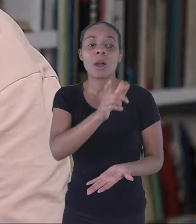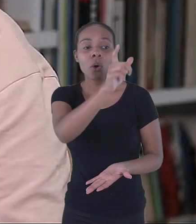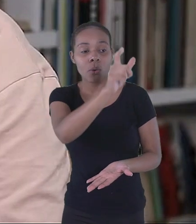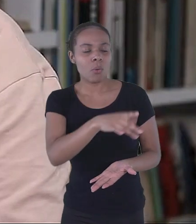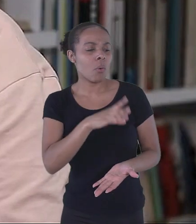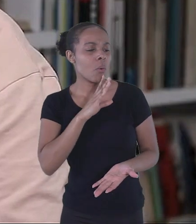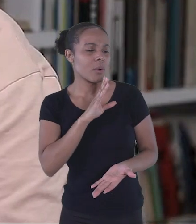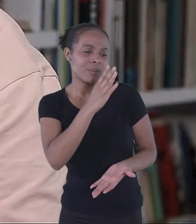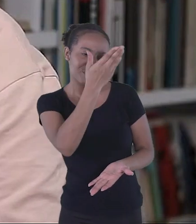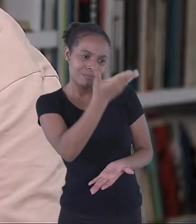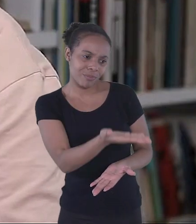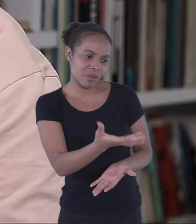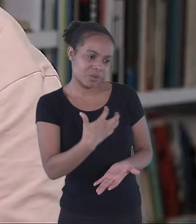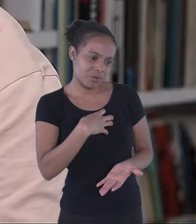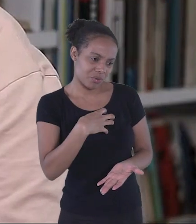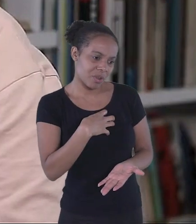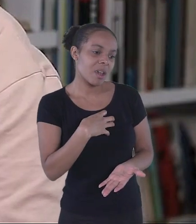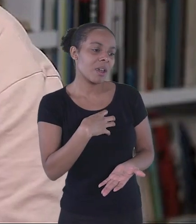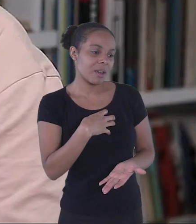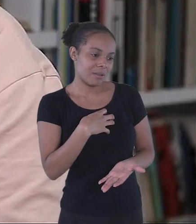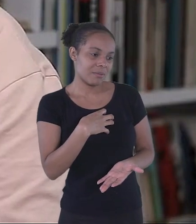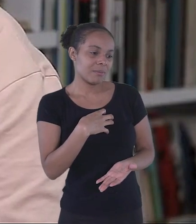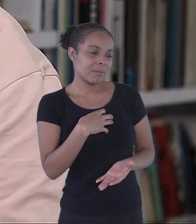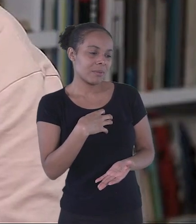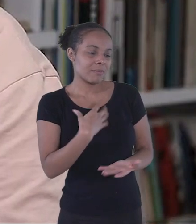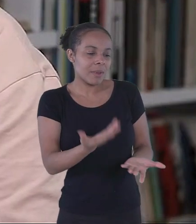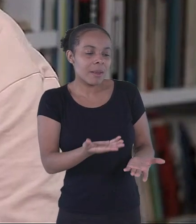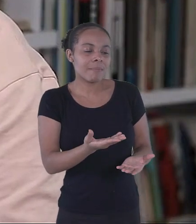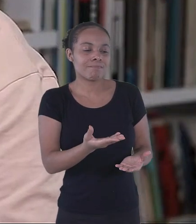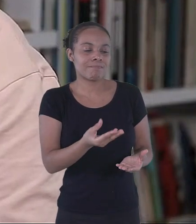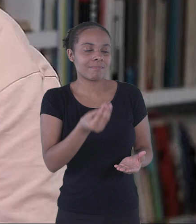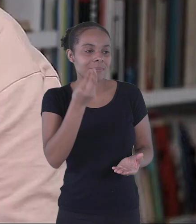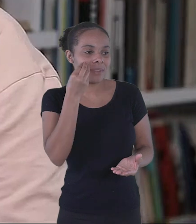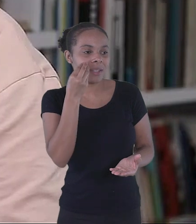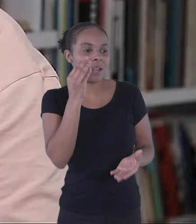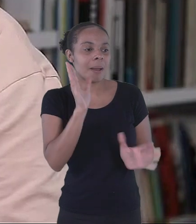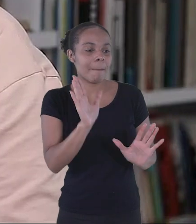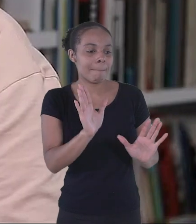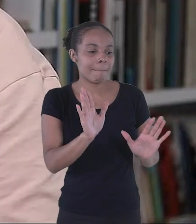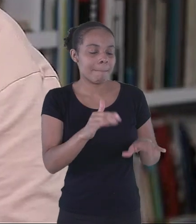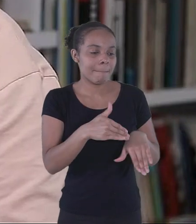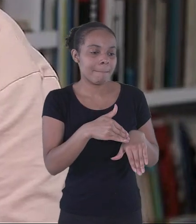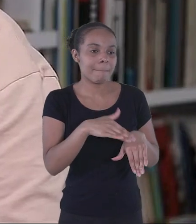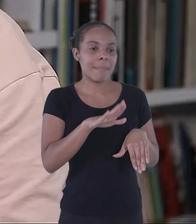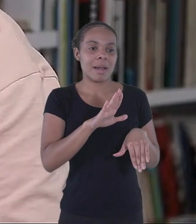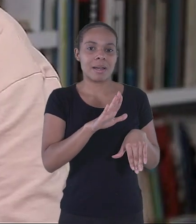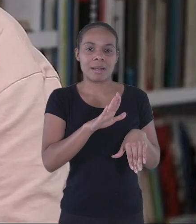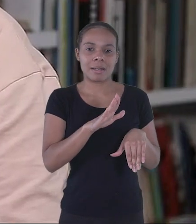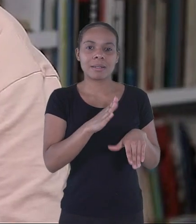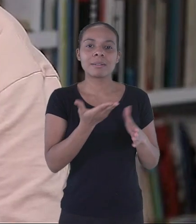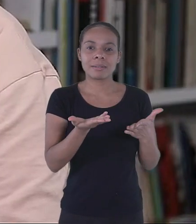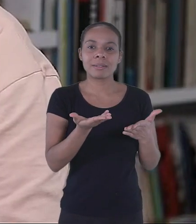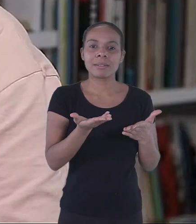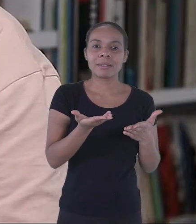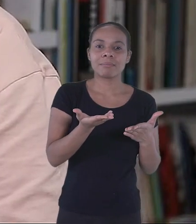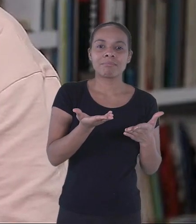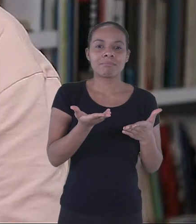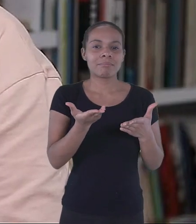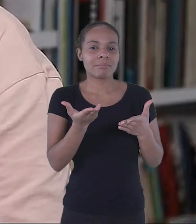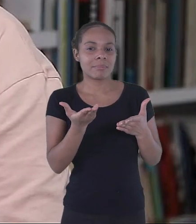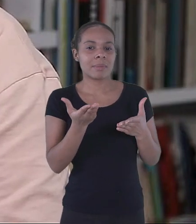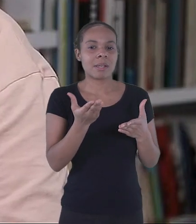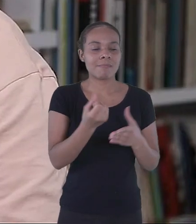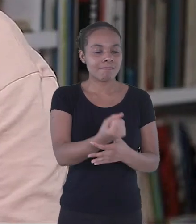reservado, da sua forma reservada de tocar sua vida. E eu ficaria tão feliz. E eu tenho certeza que